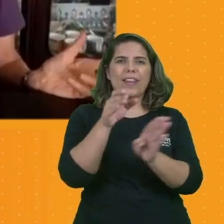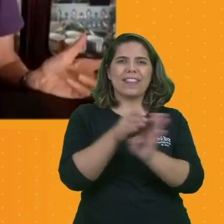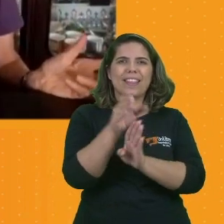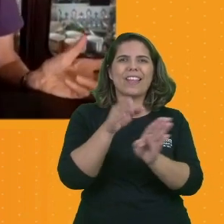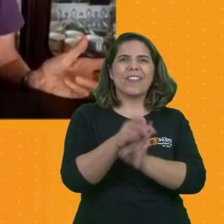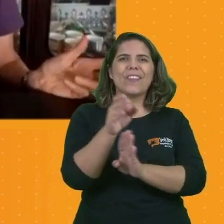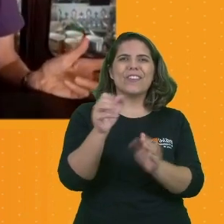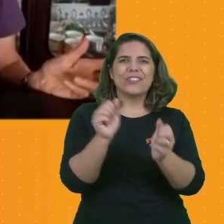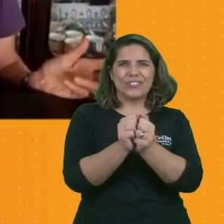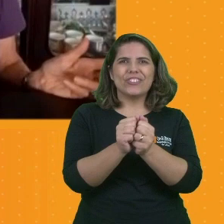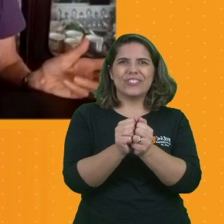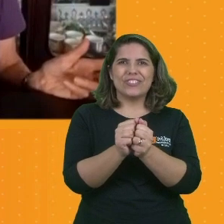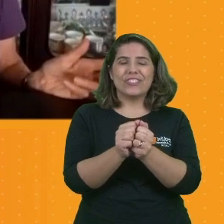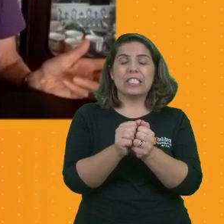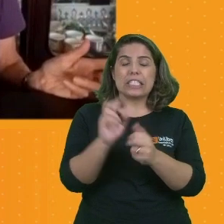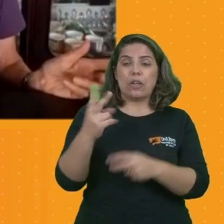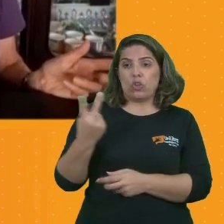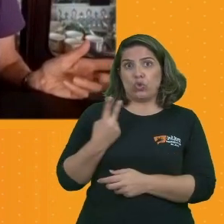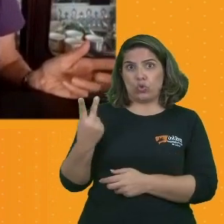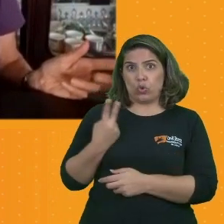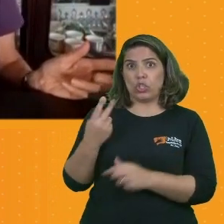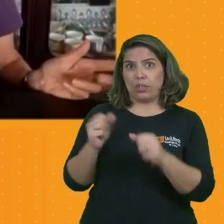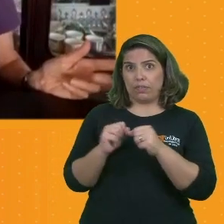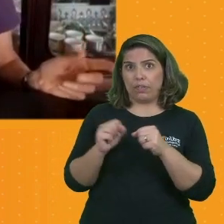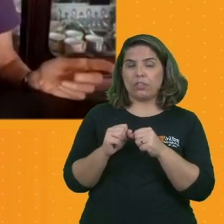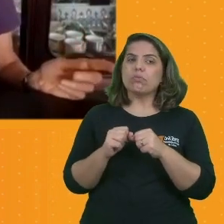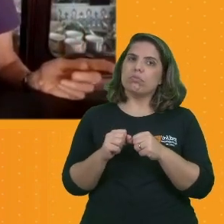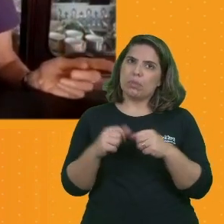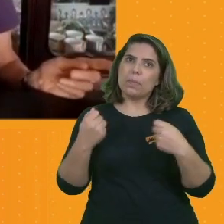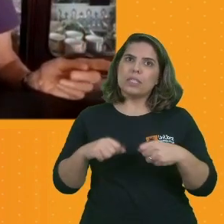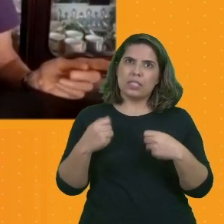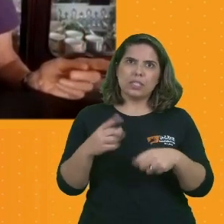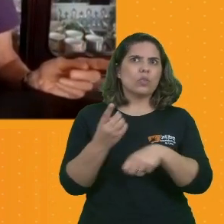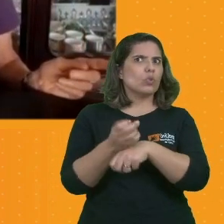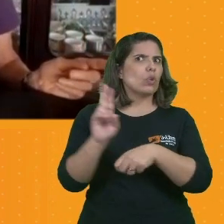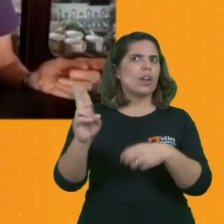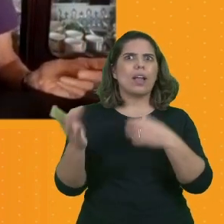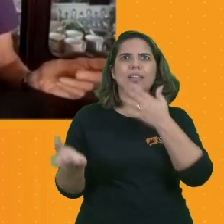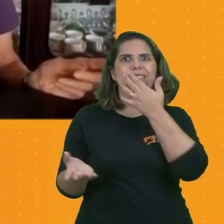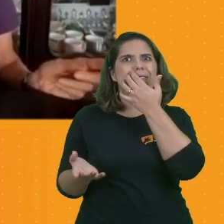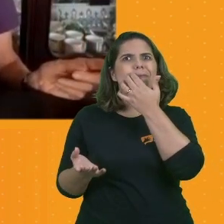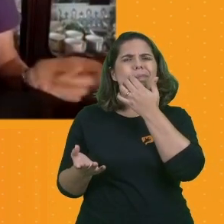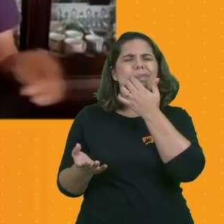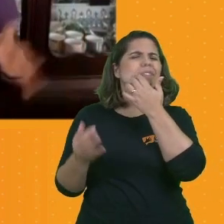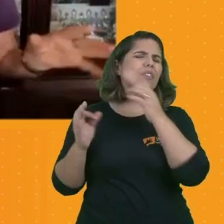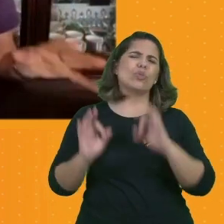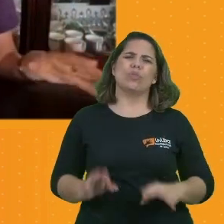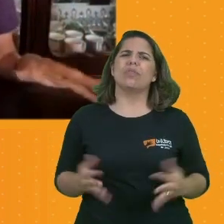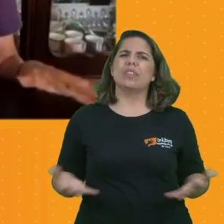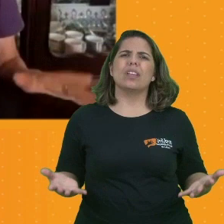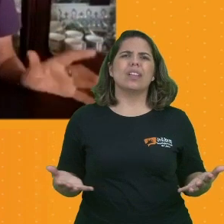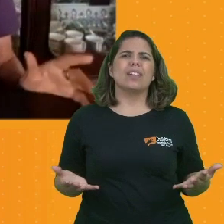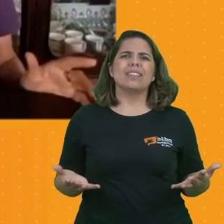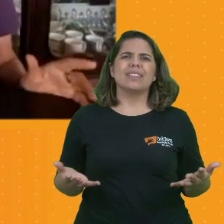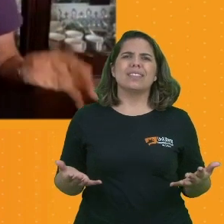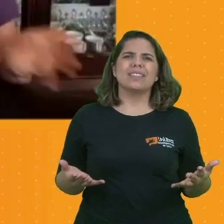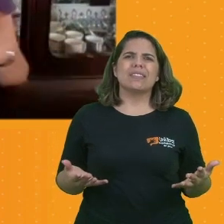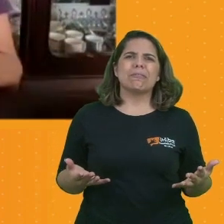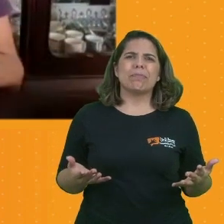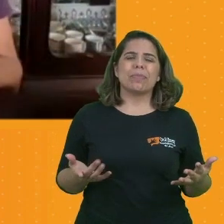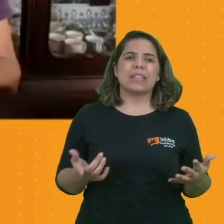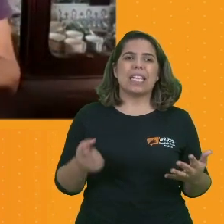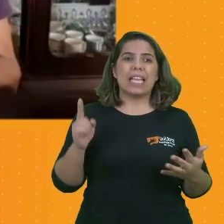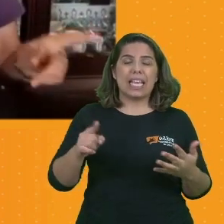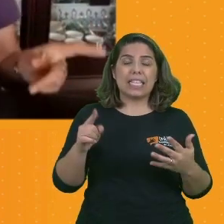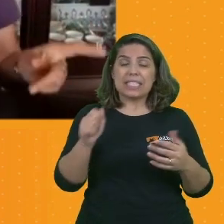uma coisa que estes dois pelo menos e nesse cenário sinto Não é para ter quando sai